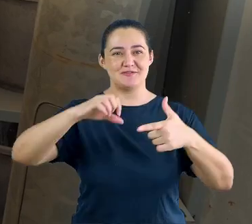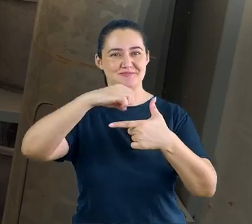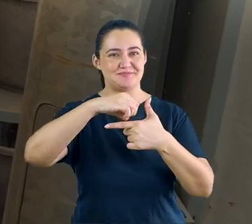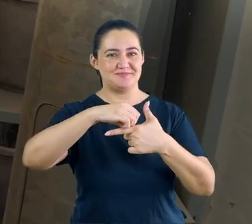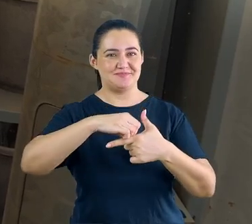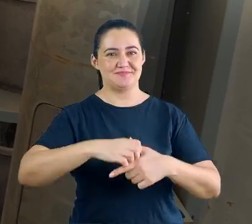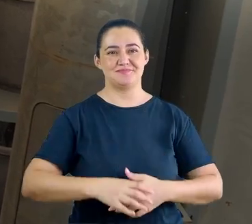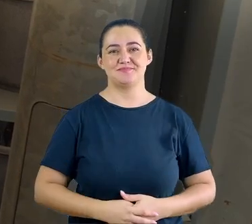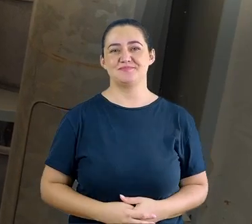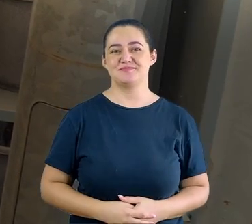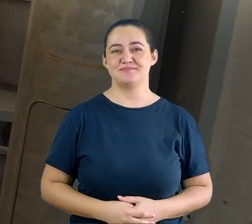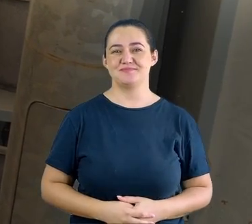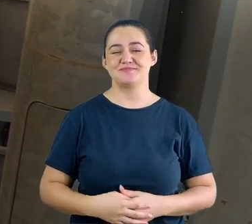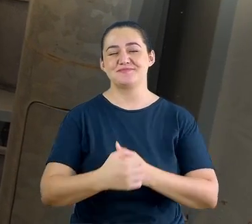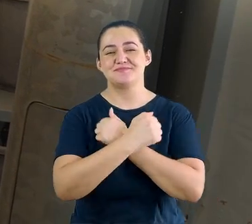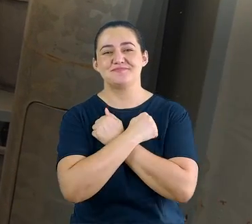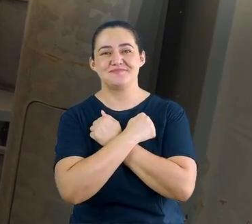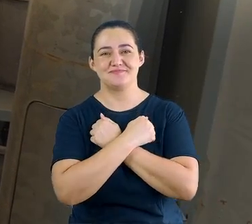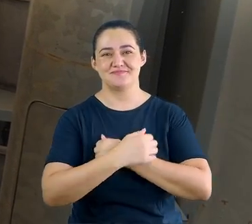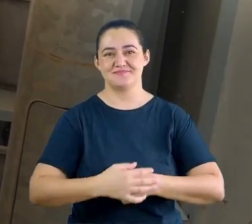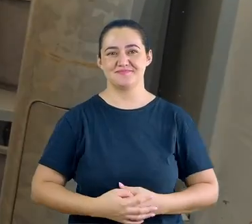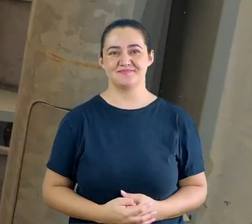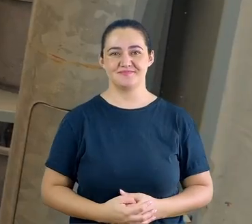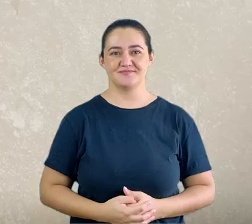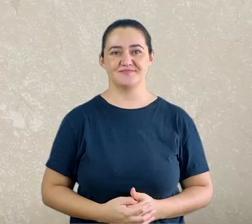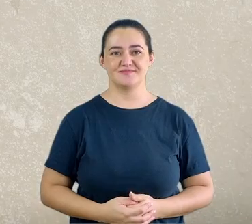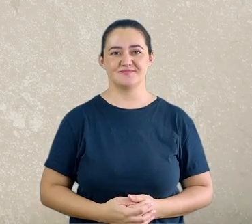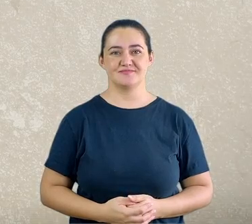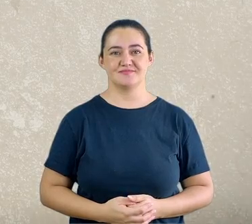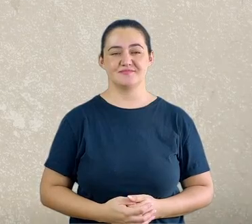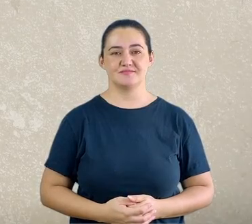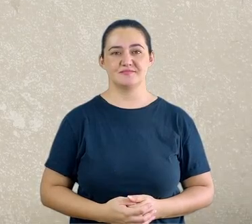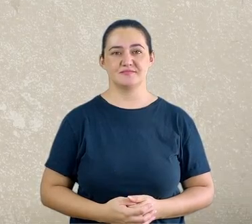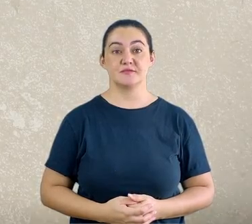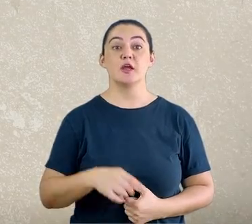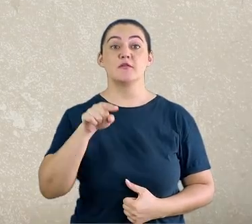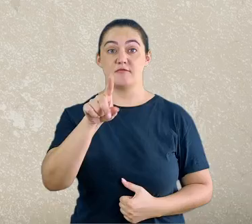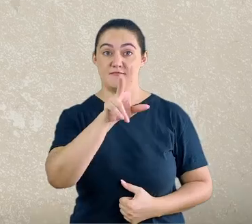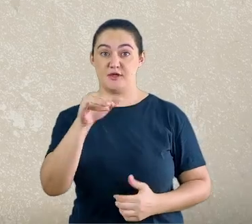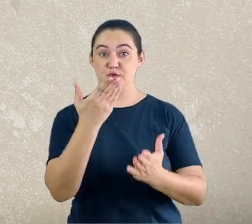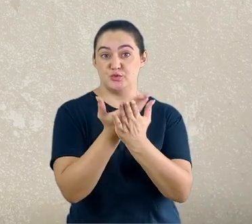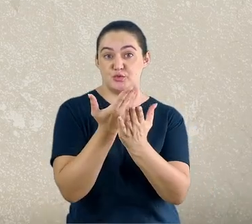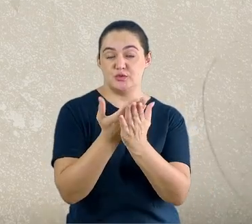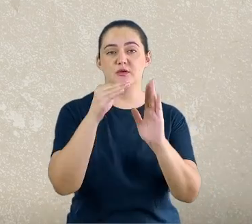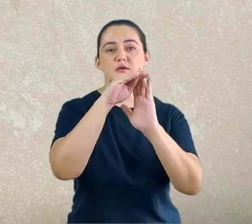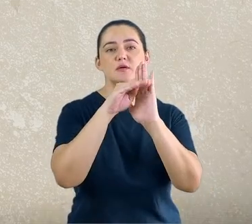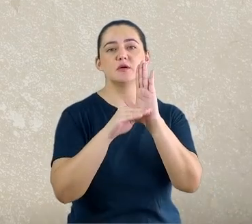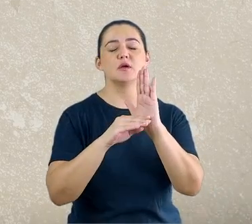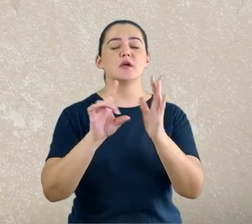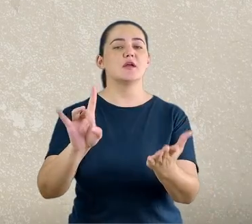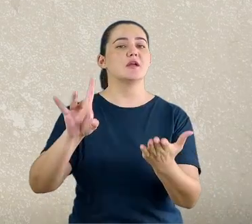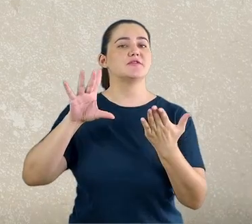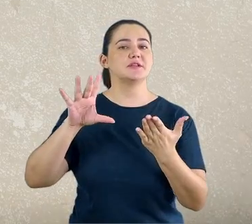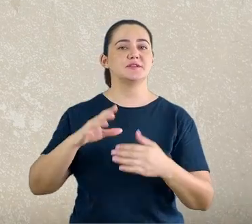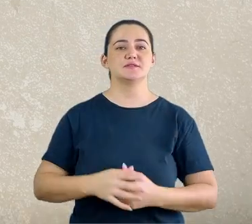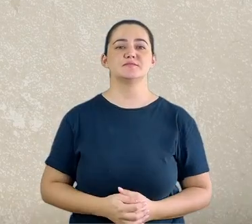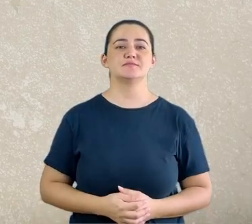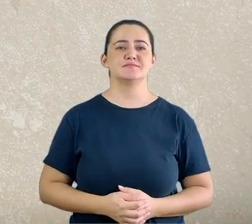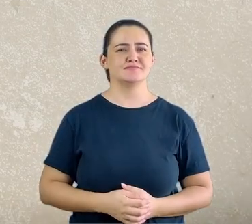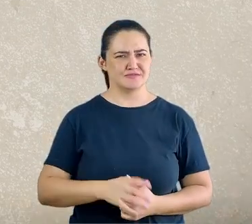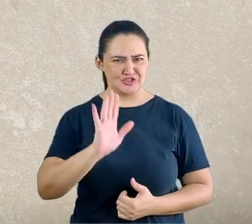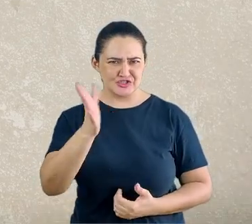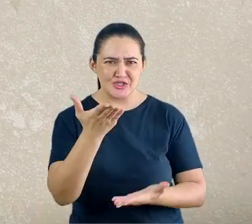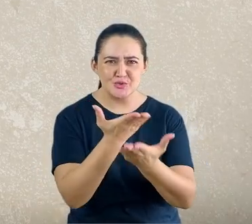seu canal da esperança. Um grande abraço e até lá! Você vai ver no Evidências da semana que vem. Quem já estudou